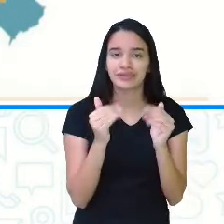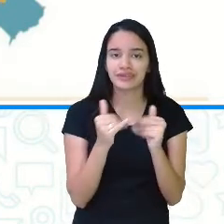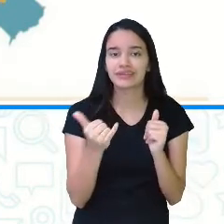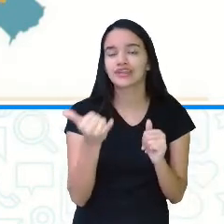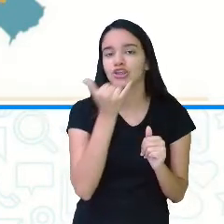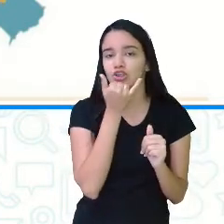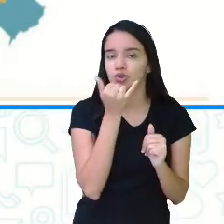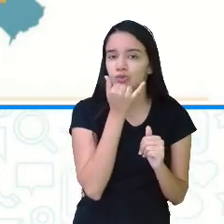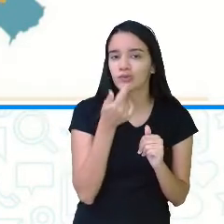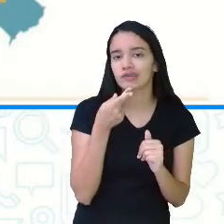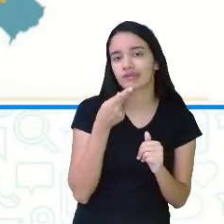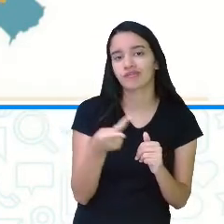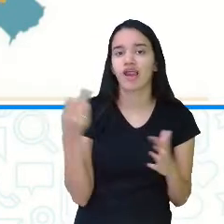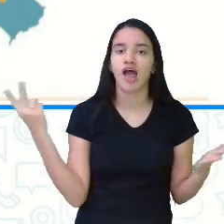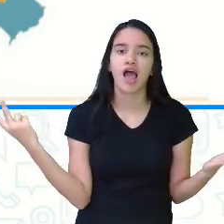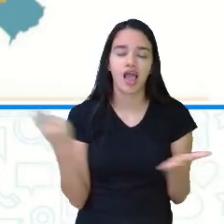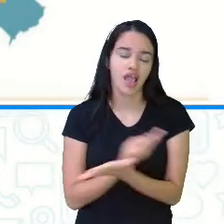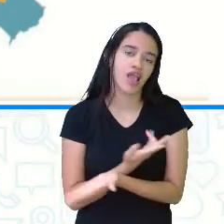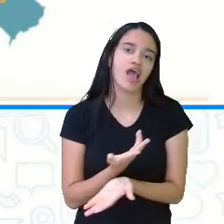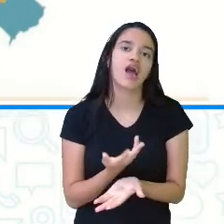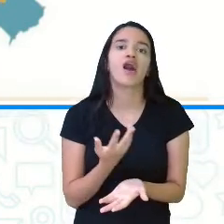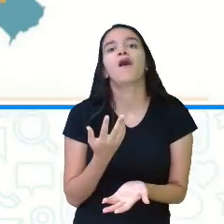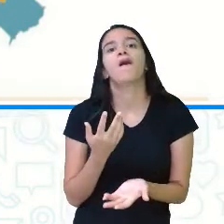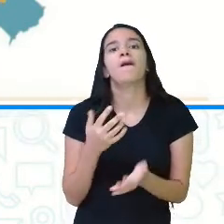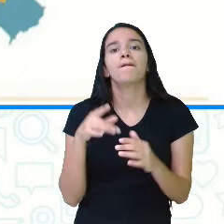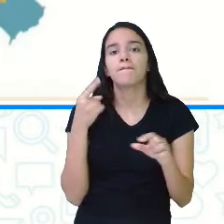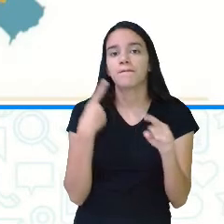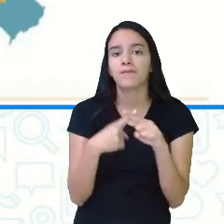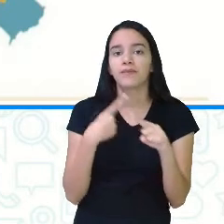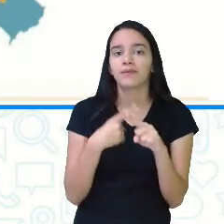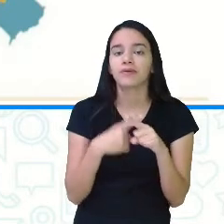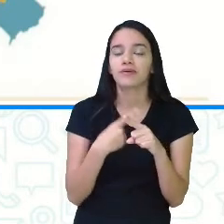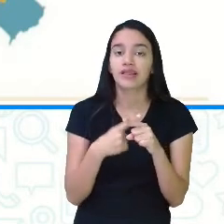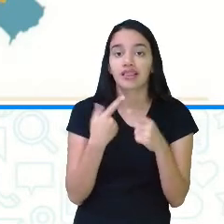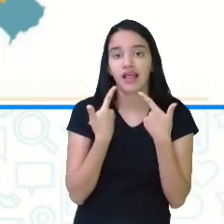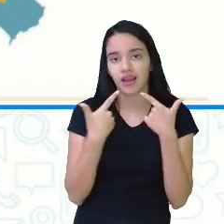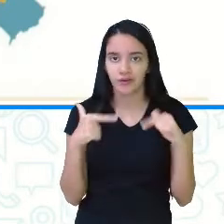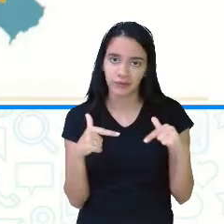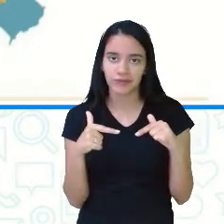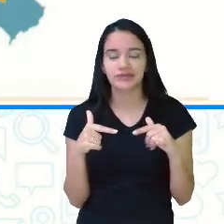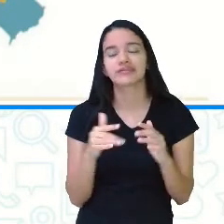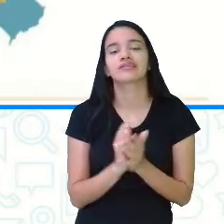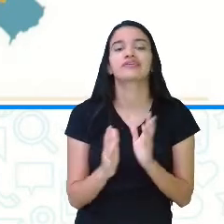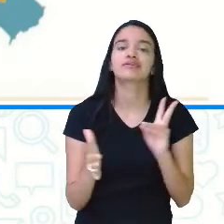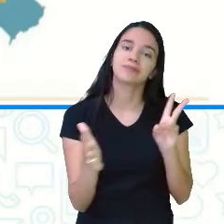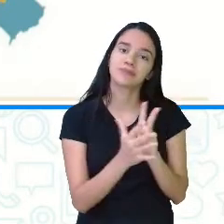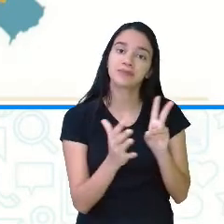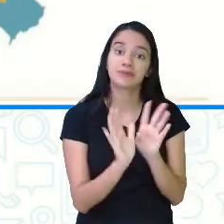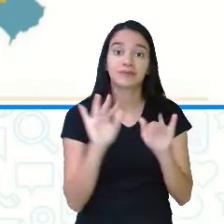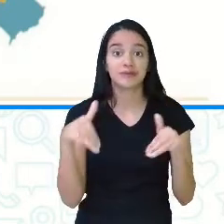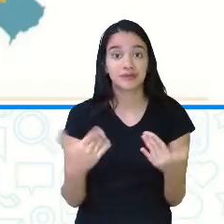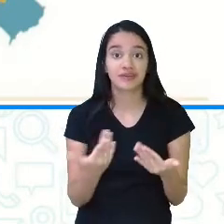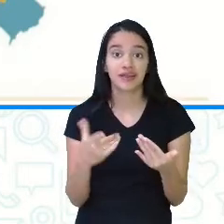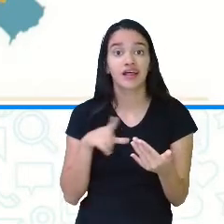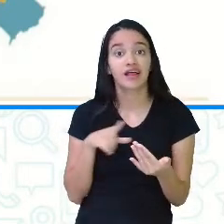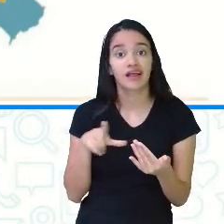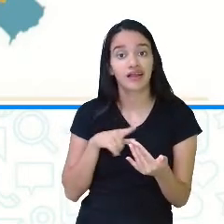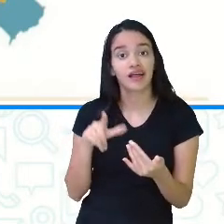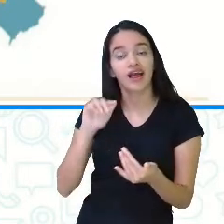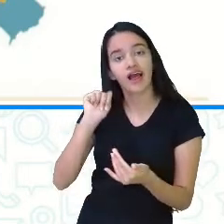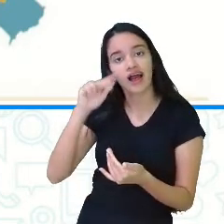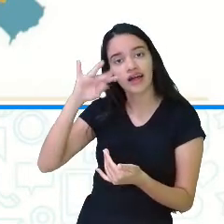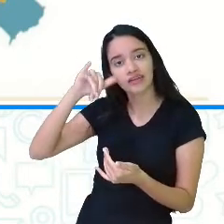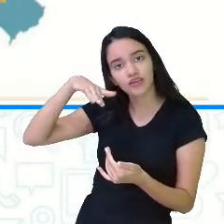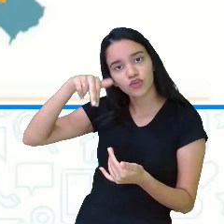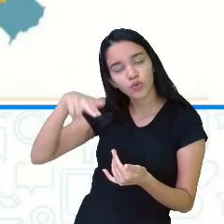falando errado algum nome de alguma tribo, porque eu não sou muito conhecida da linguagem indígena, tá, professora Mauricéia? Então, tem os aticuns,